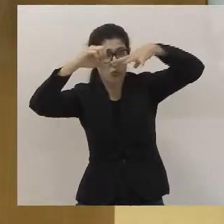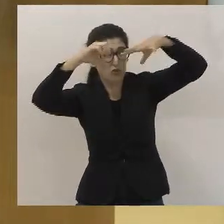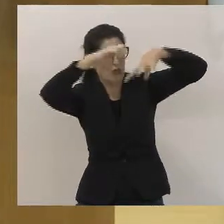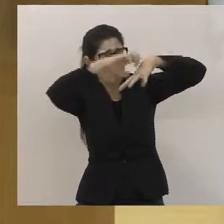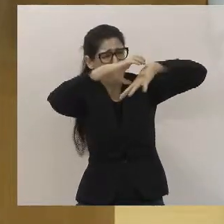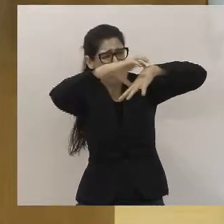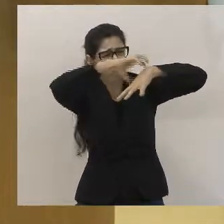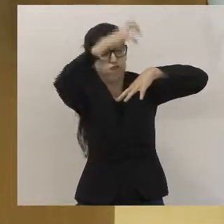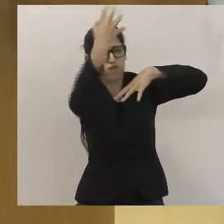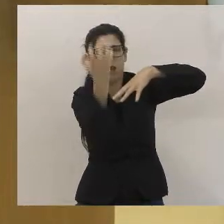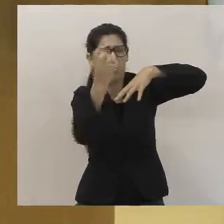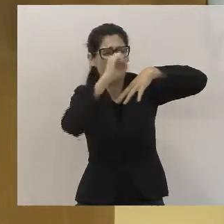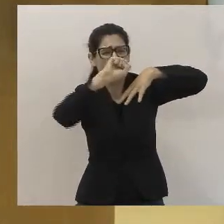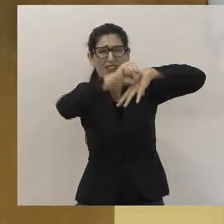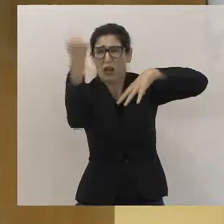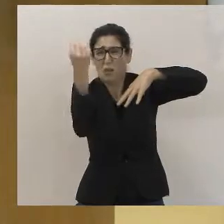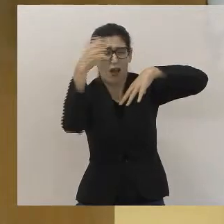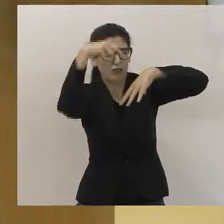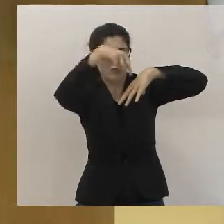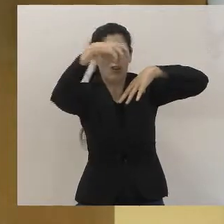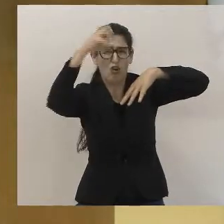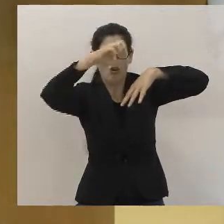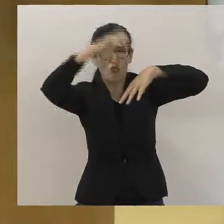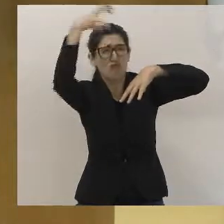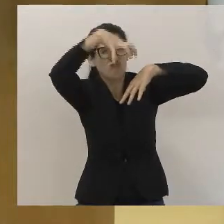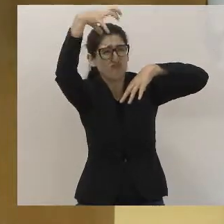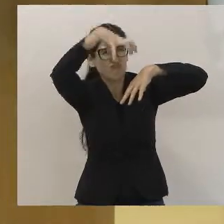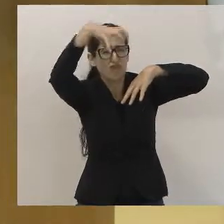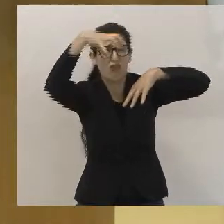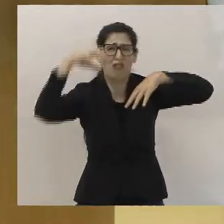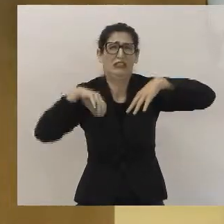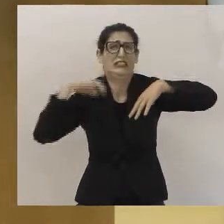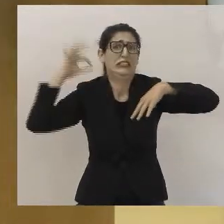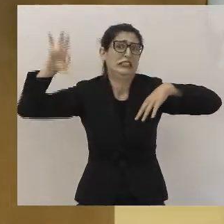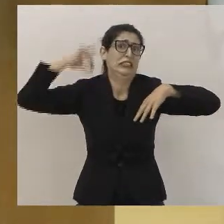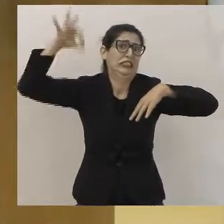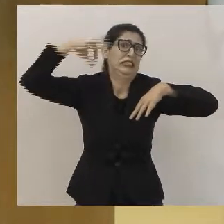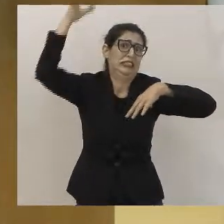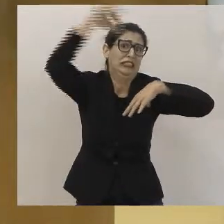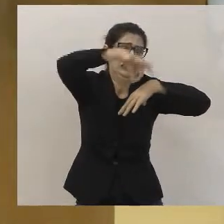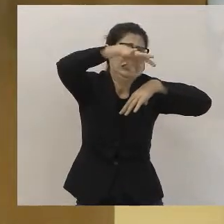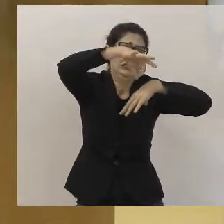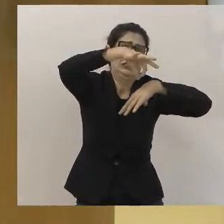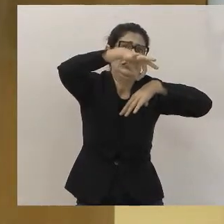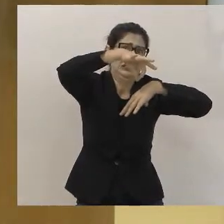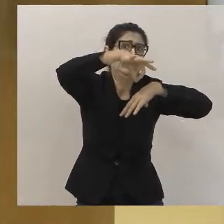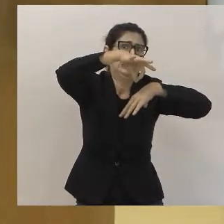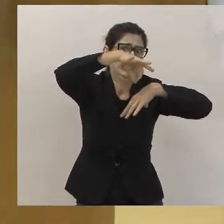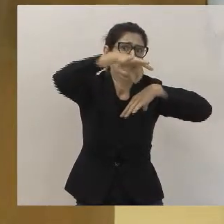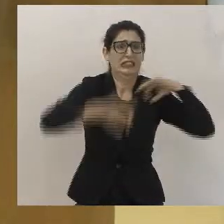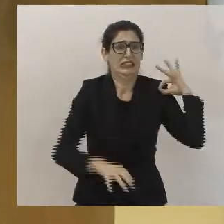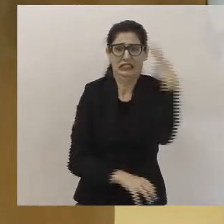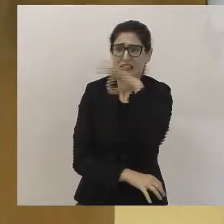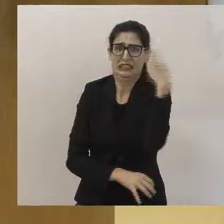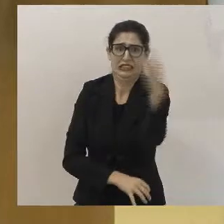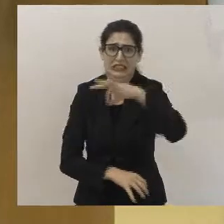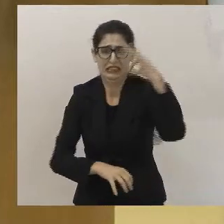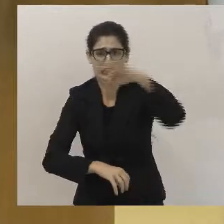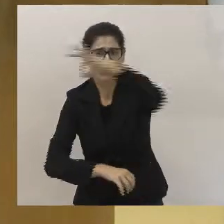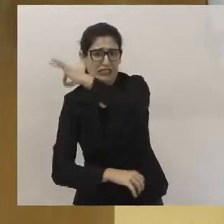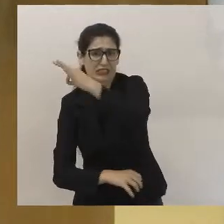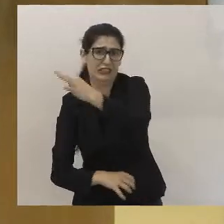um criadouro de dengue na sua casa ele vai cobrar lá as calhas que estão precisando fazer